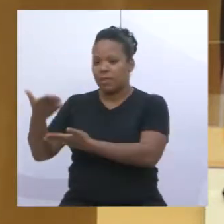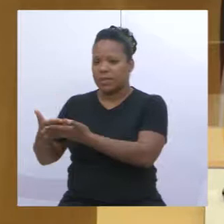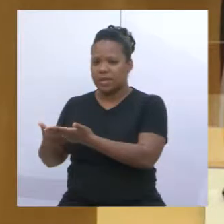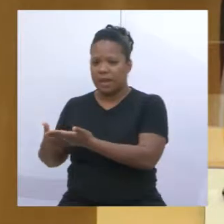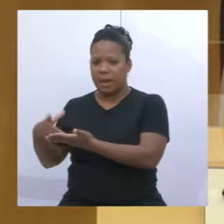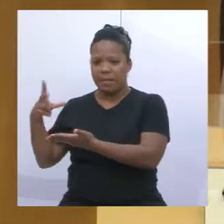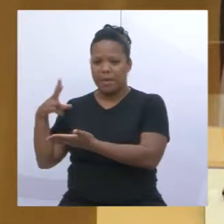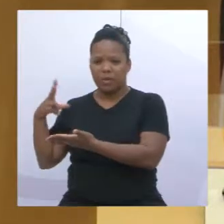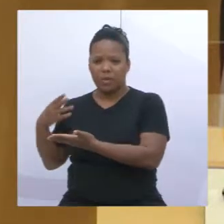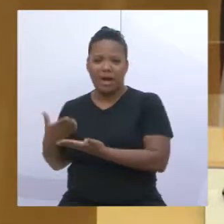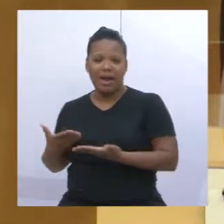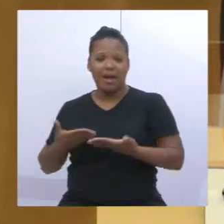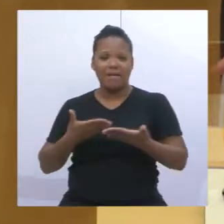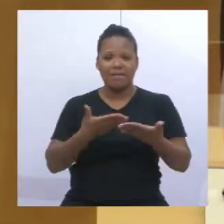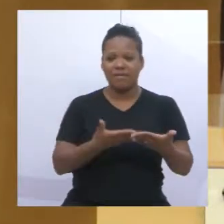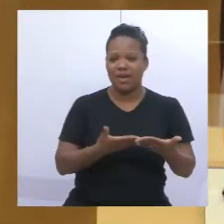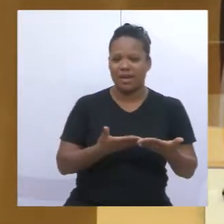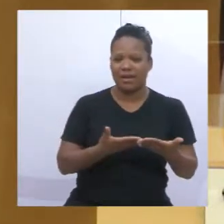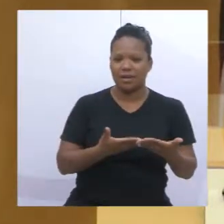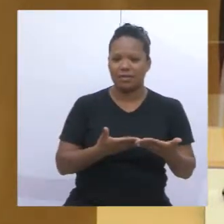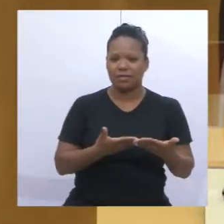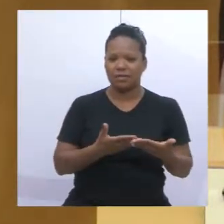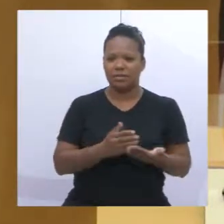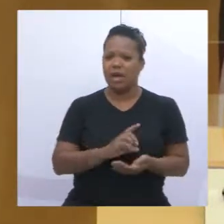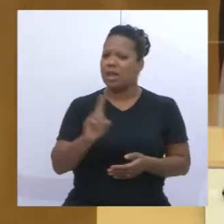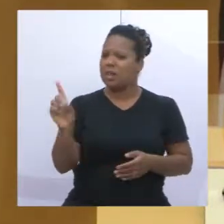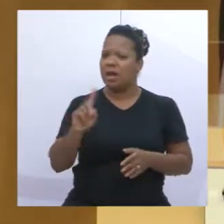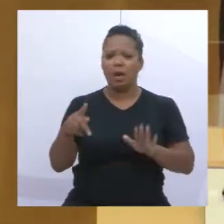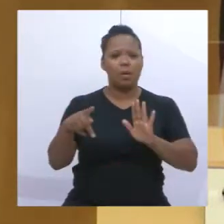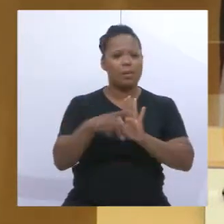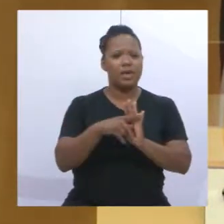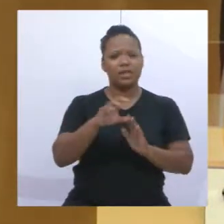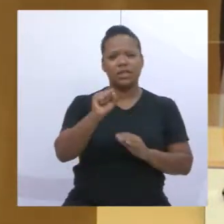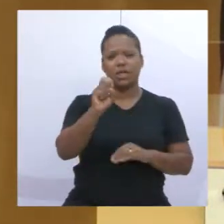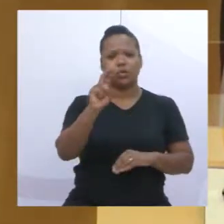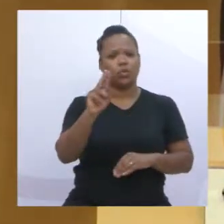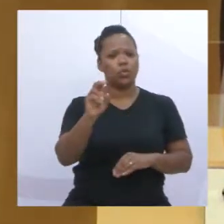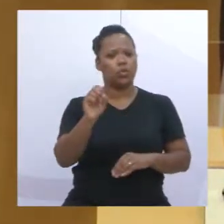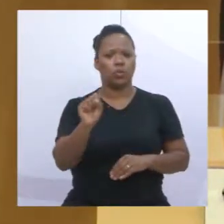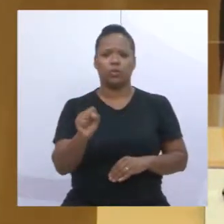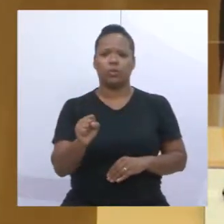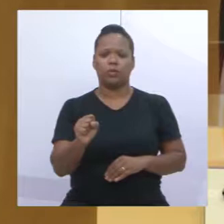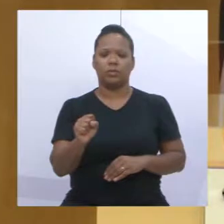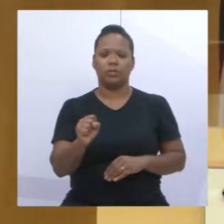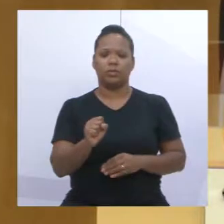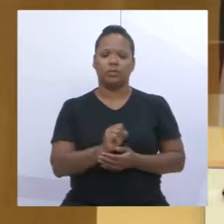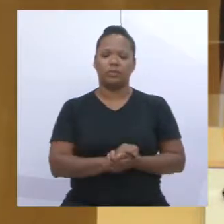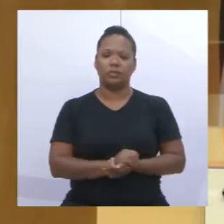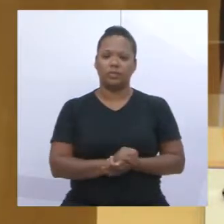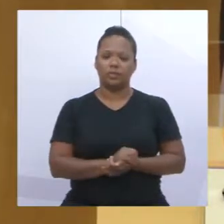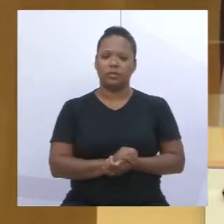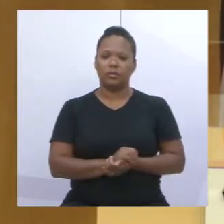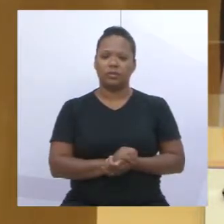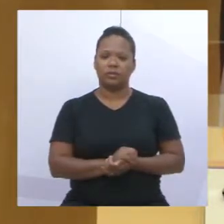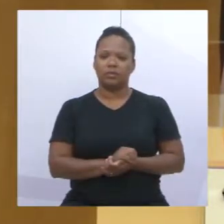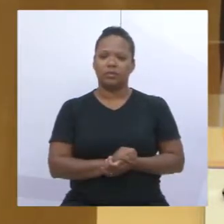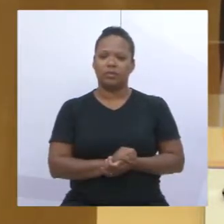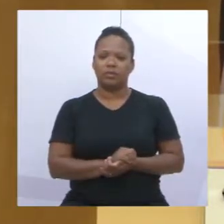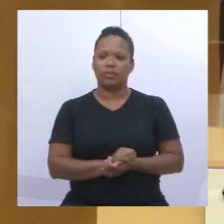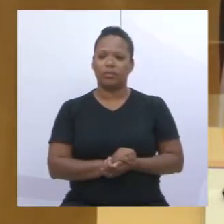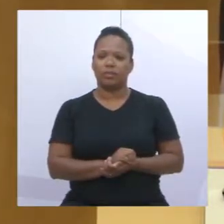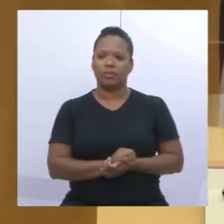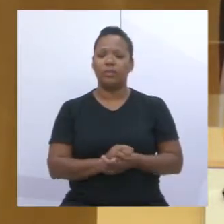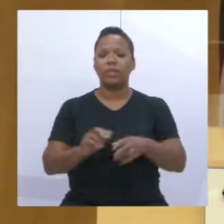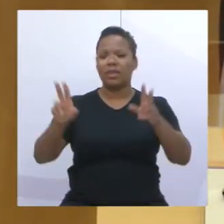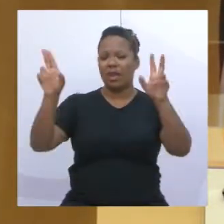particular, ele não vai ser contabilizado como um paciente SUS. Então, existe uma coisa que o município tem que chamar teto. Conforme,